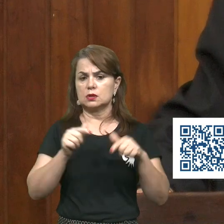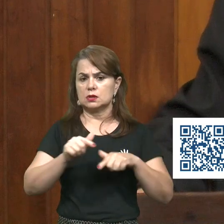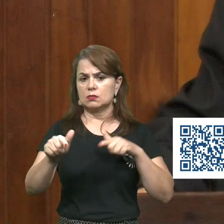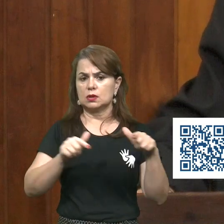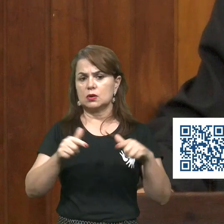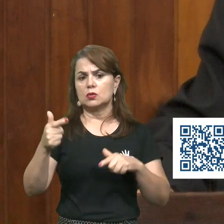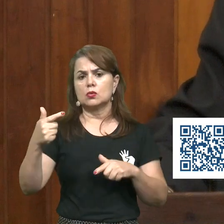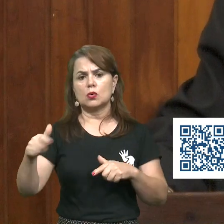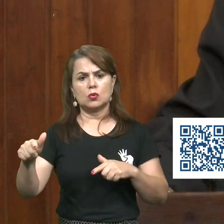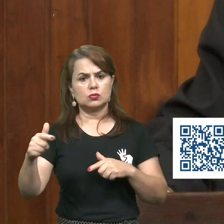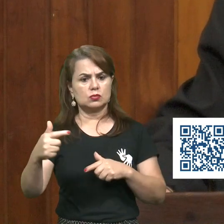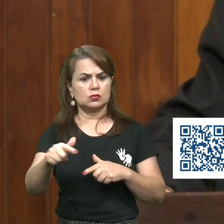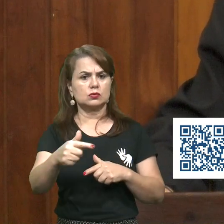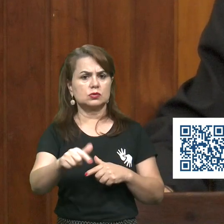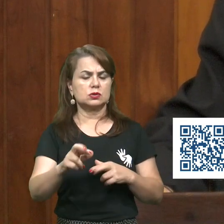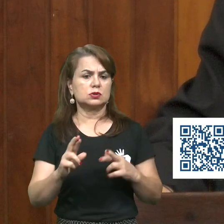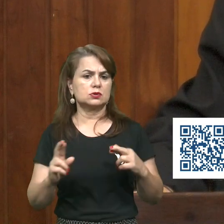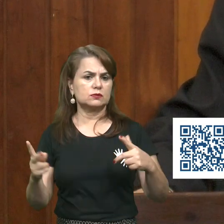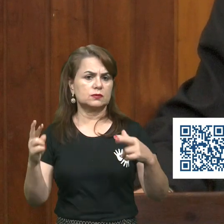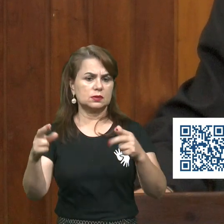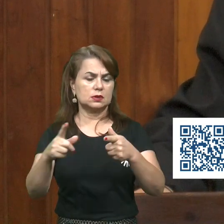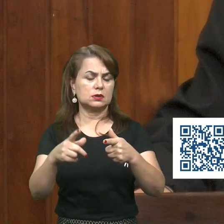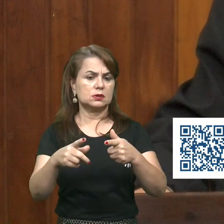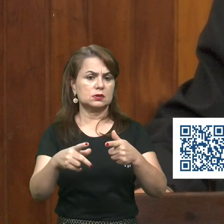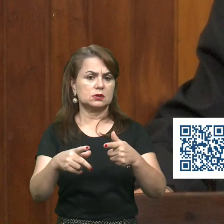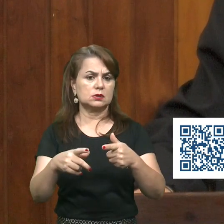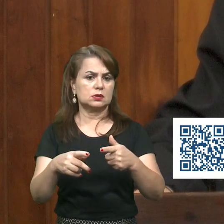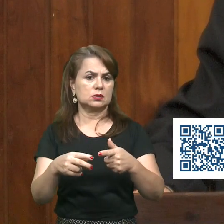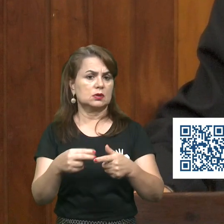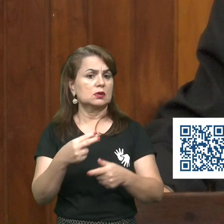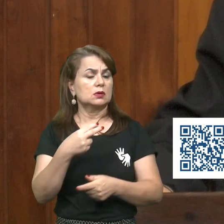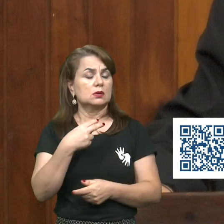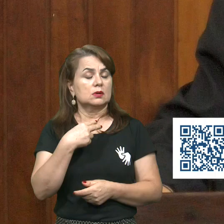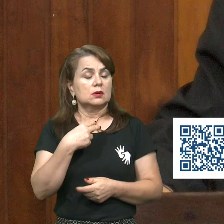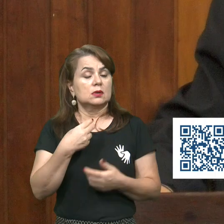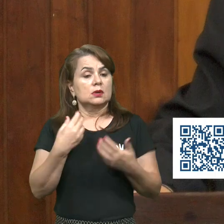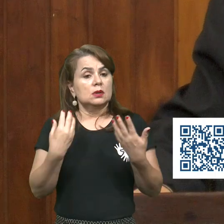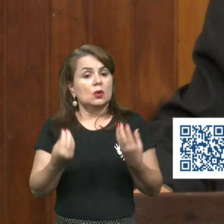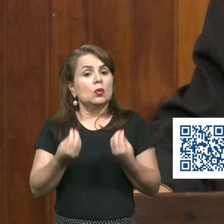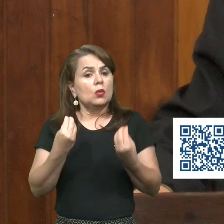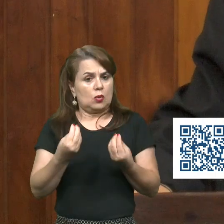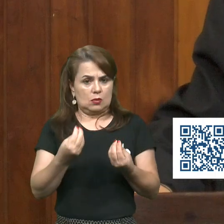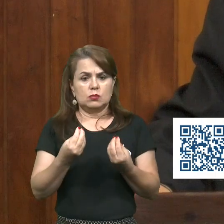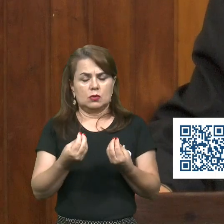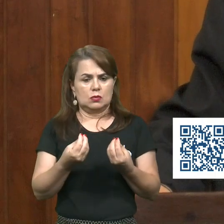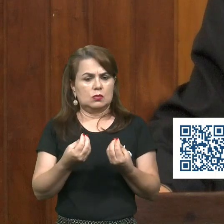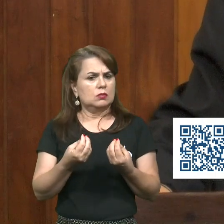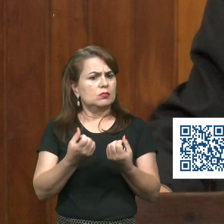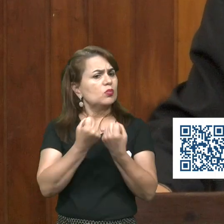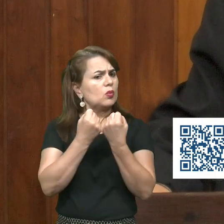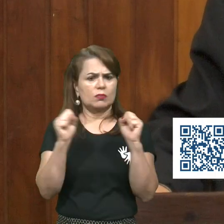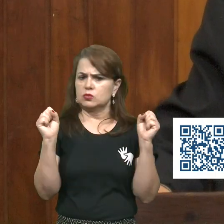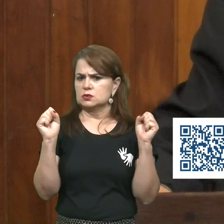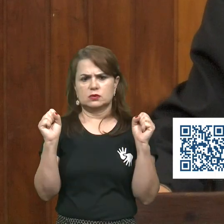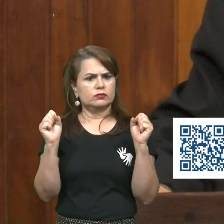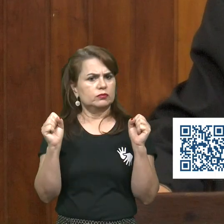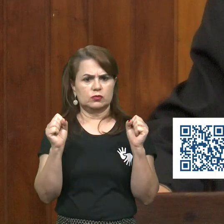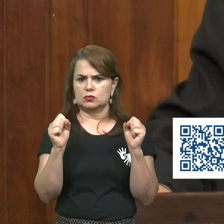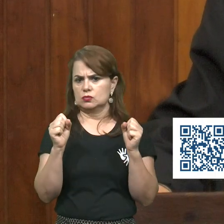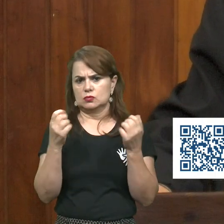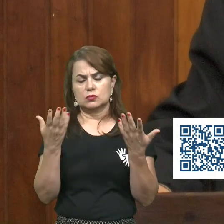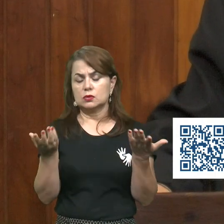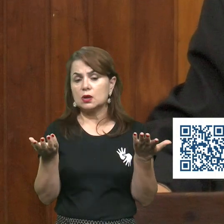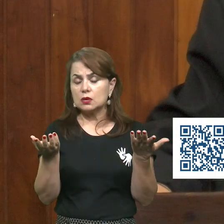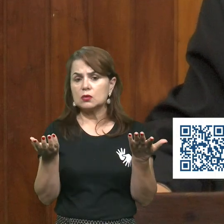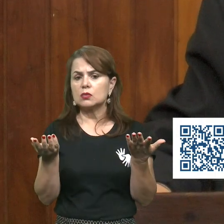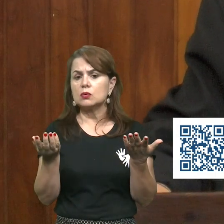não é? Isso realmente não é possível, não há como se tratar dessa questão.